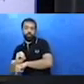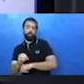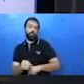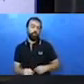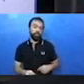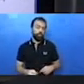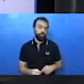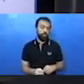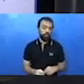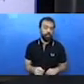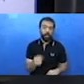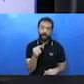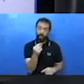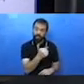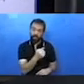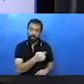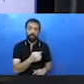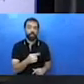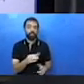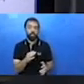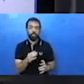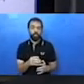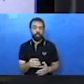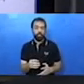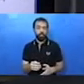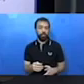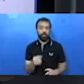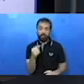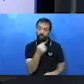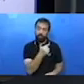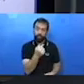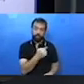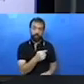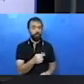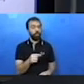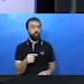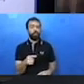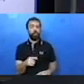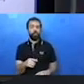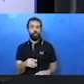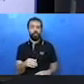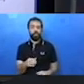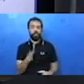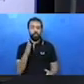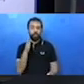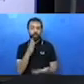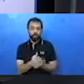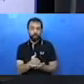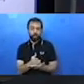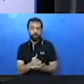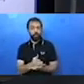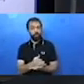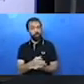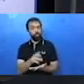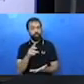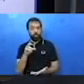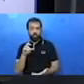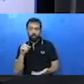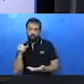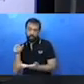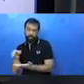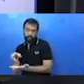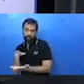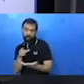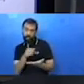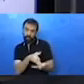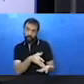Não constam no mapa do Brasil de 1942 a 1977 duas unidades federativas,